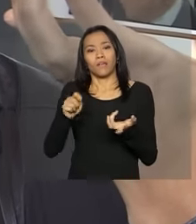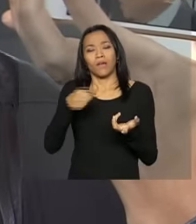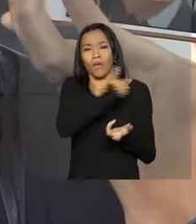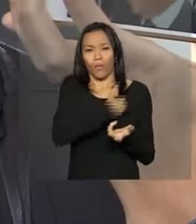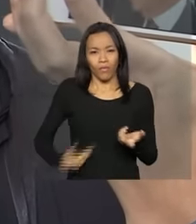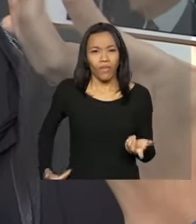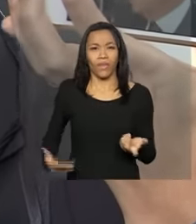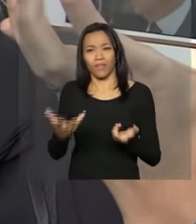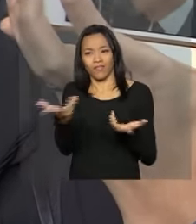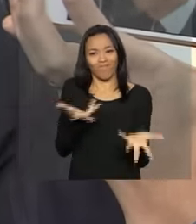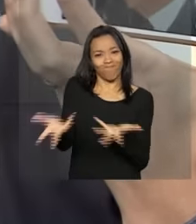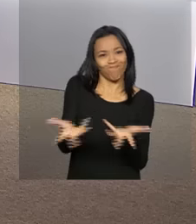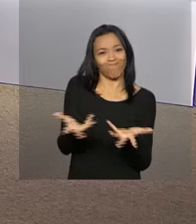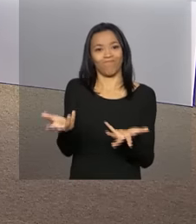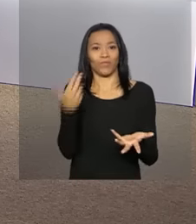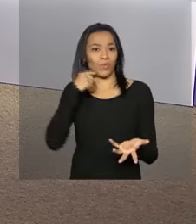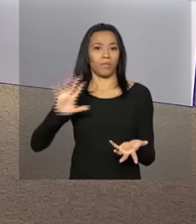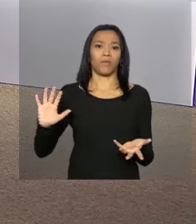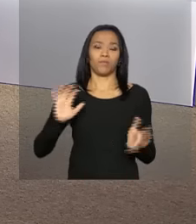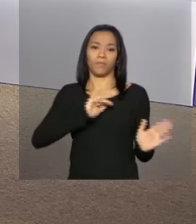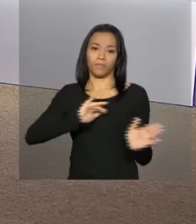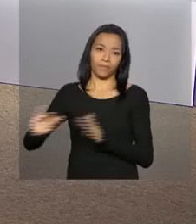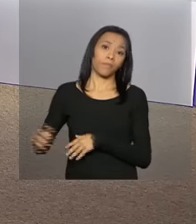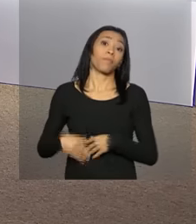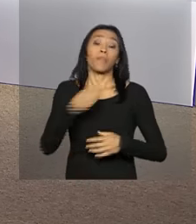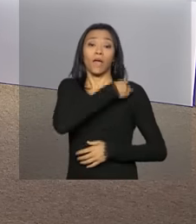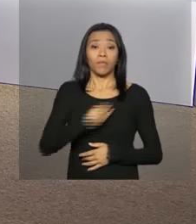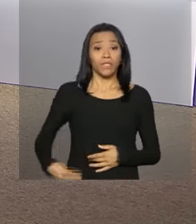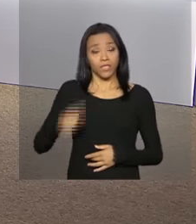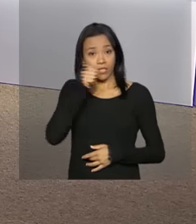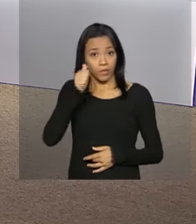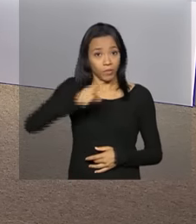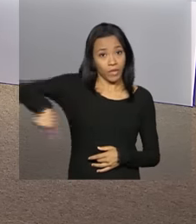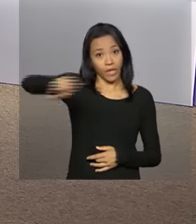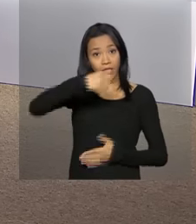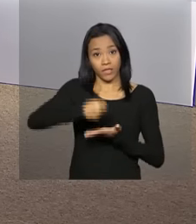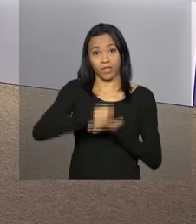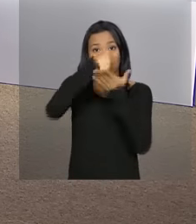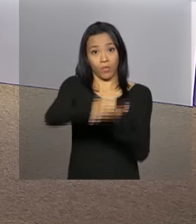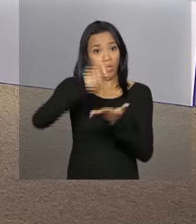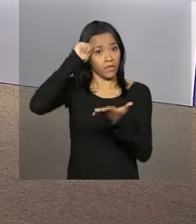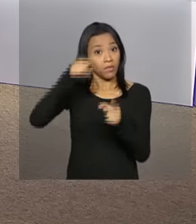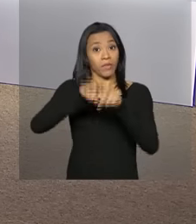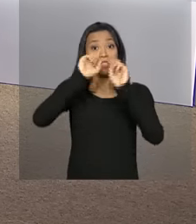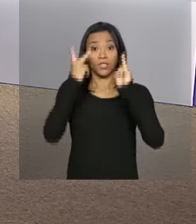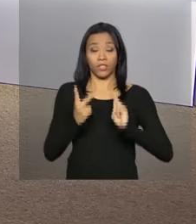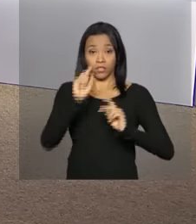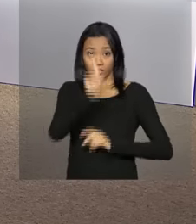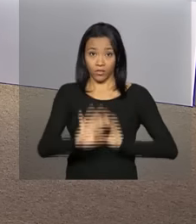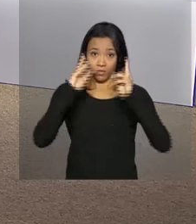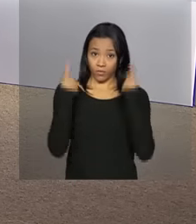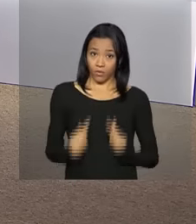Pátria Nós não sabemos a ministra das mulheres da Igualdade racial e dos Direitos Humanos Nil Malino